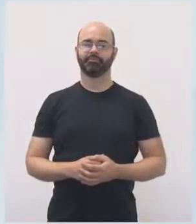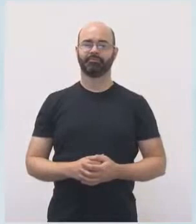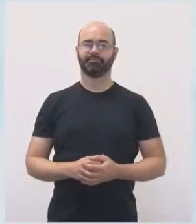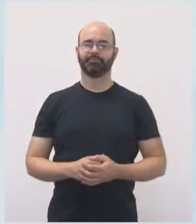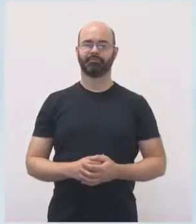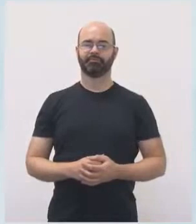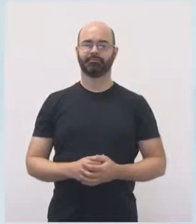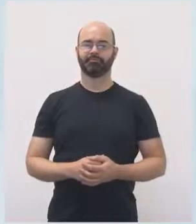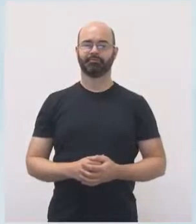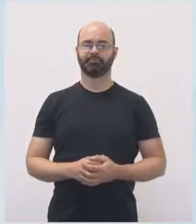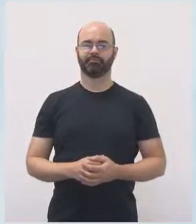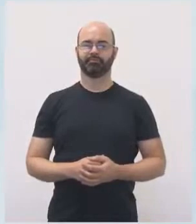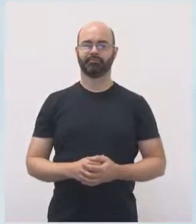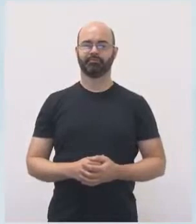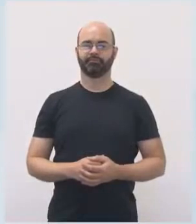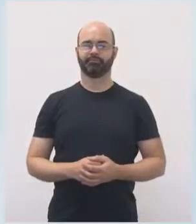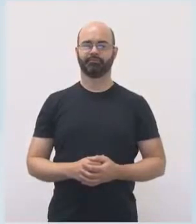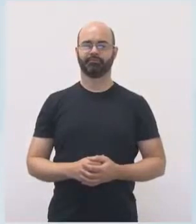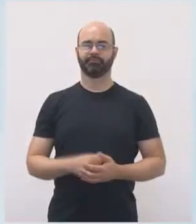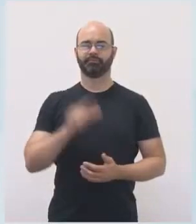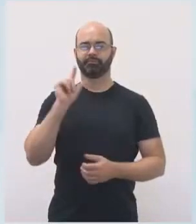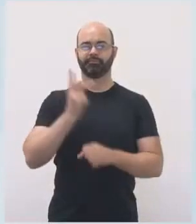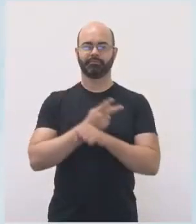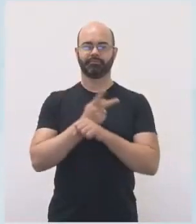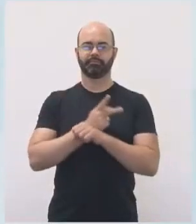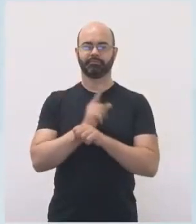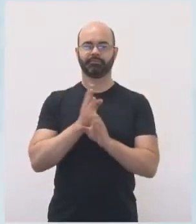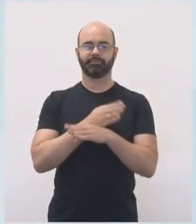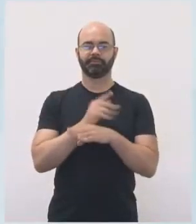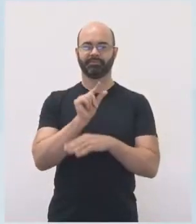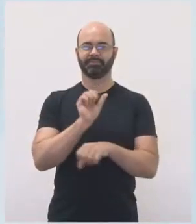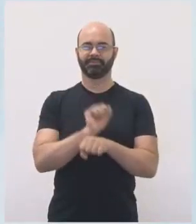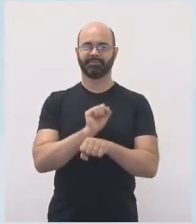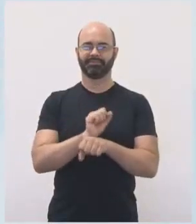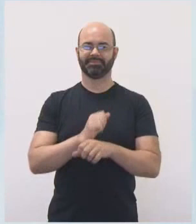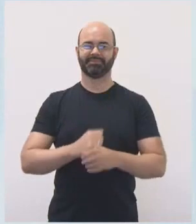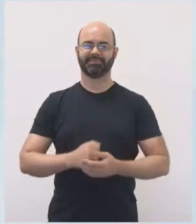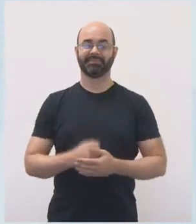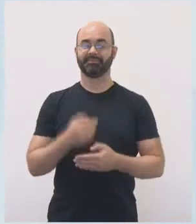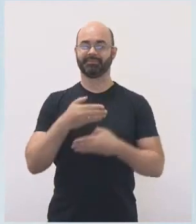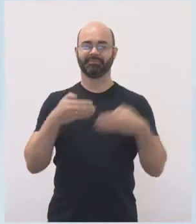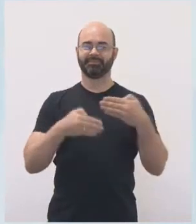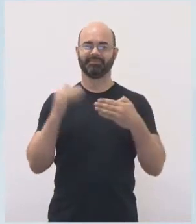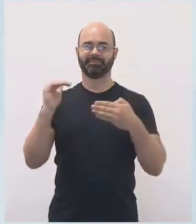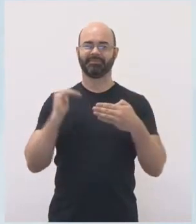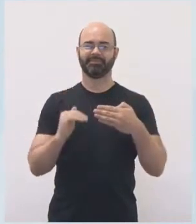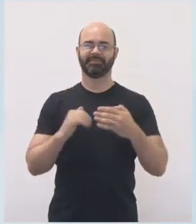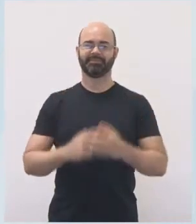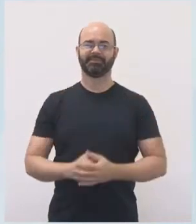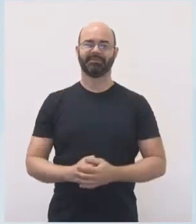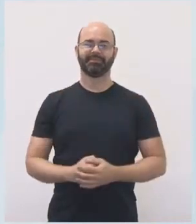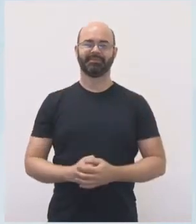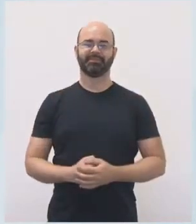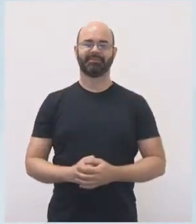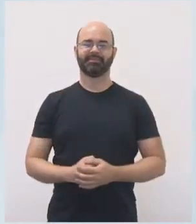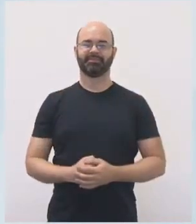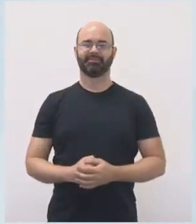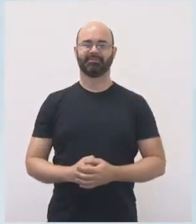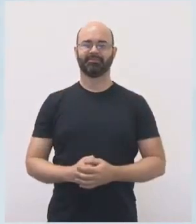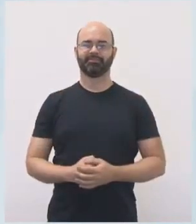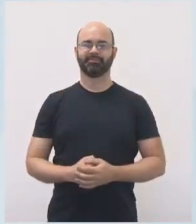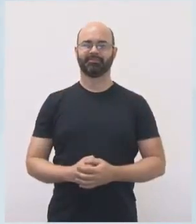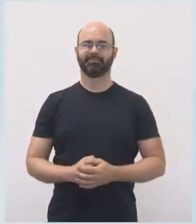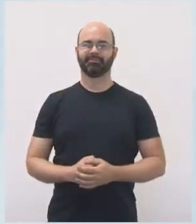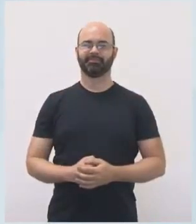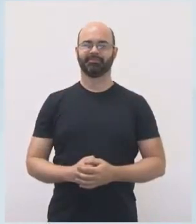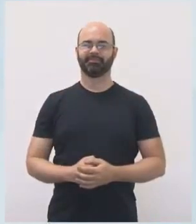uma... Deixa eu ver onde está. Eu já estou perdida, peraí. Pode passar, é o próximo. A gente tem essa